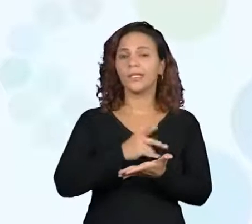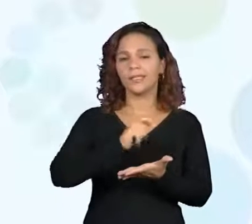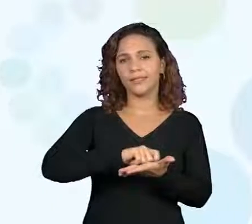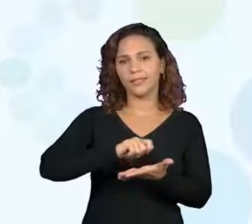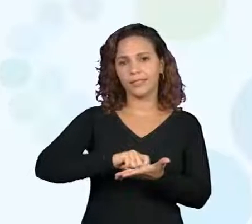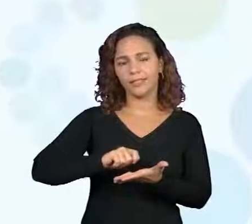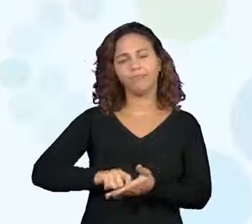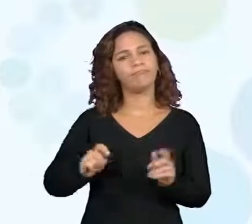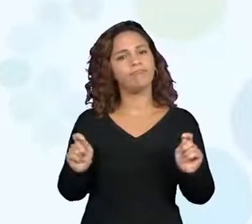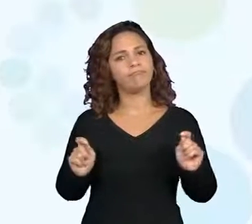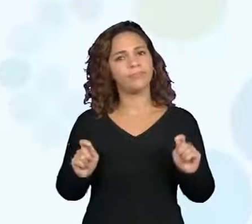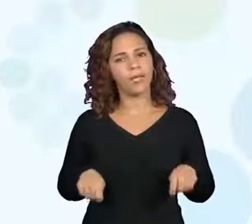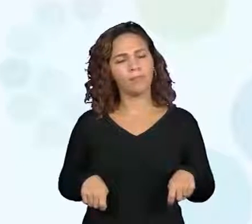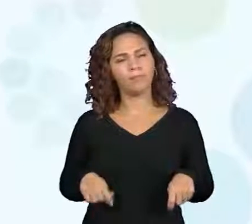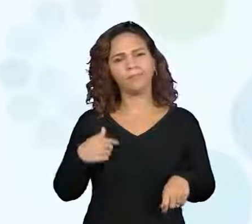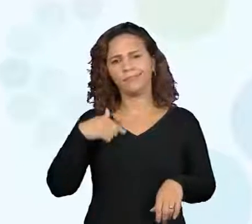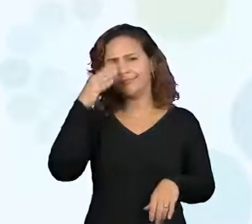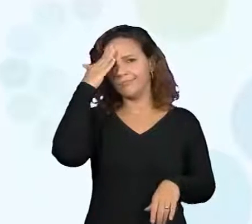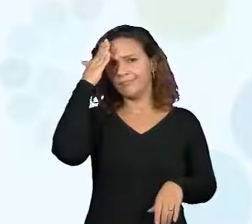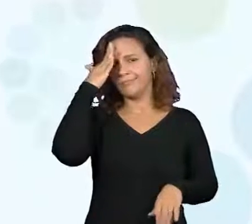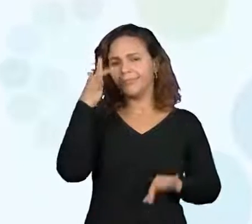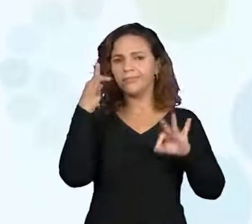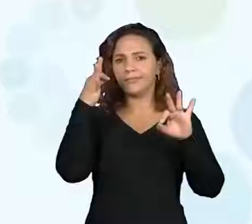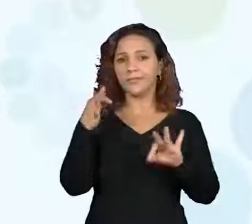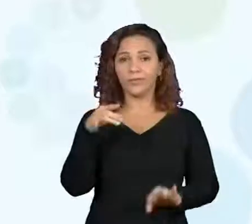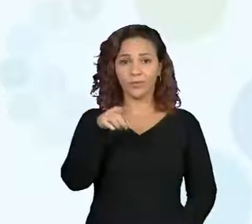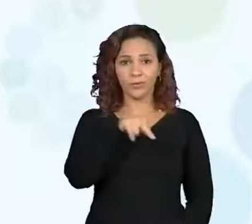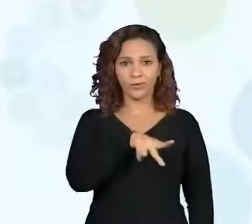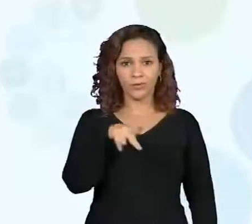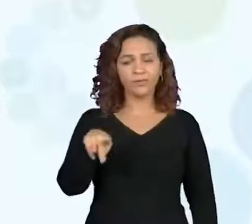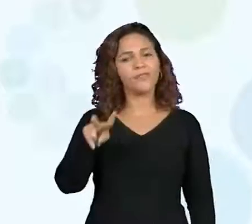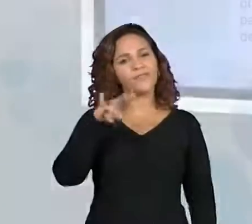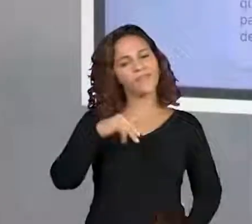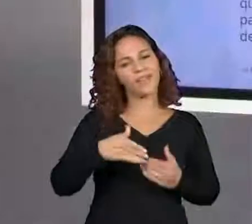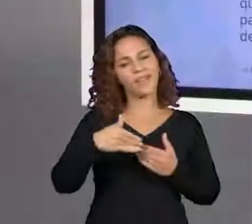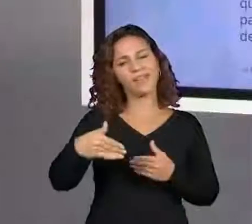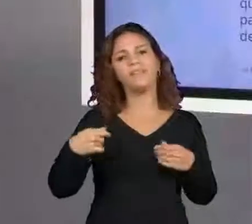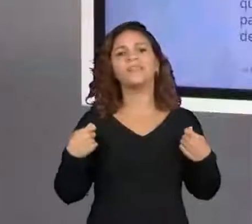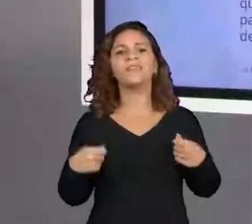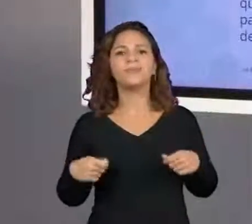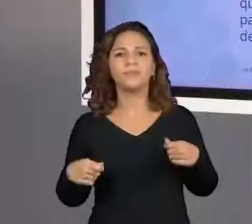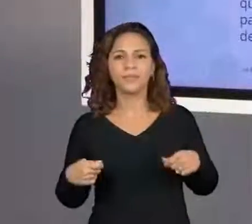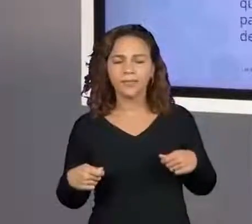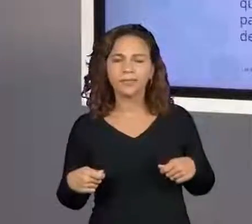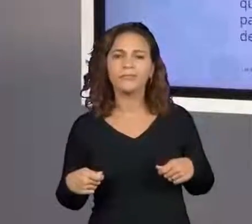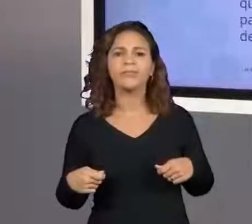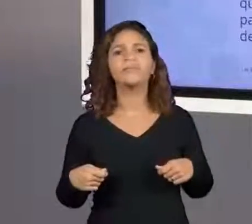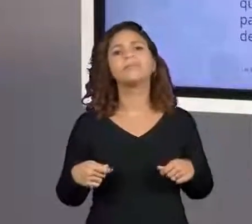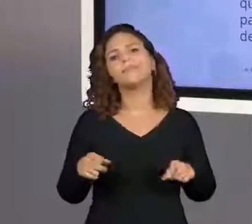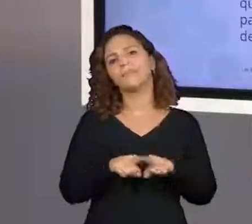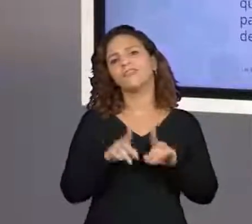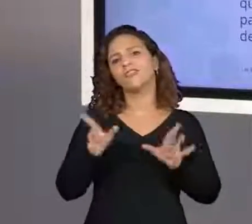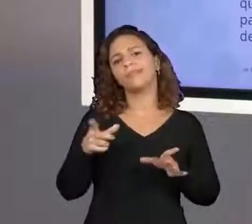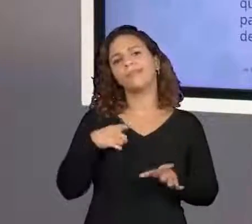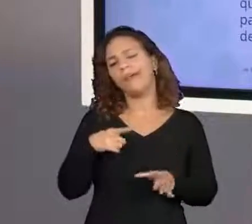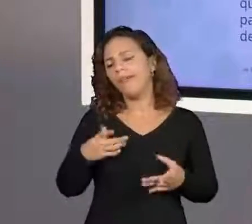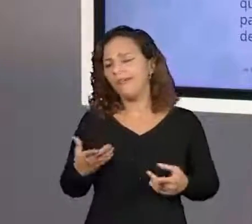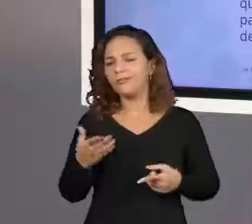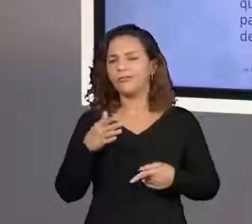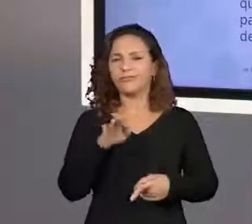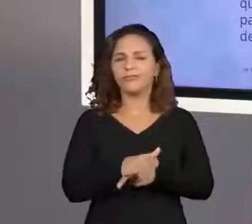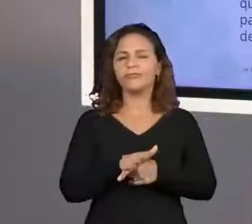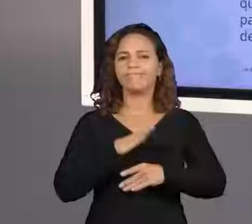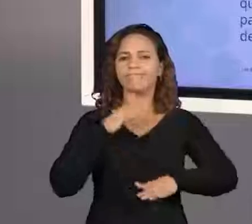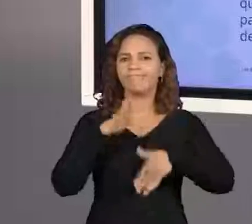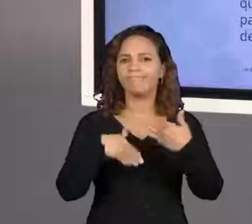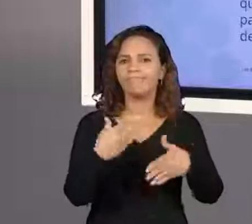habilidade aí que eu tenho certeza que você, professor, uma hora vai precisar e tem aí a habilidade aí para ajudar aí a